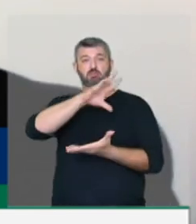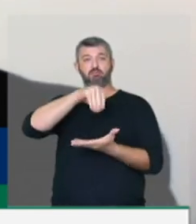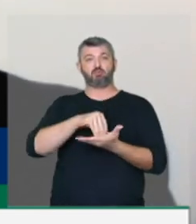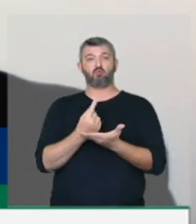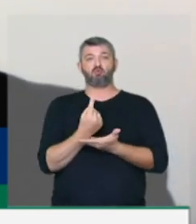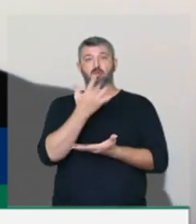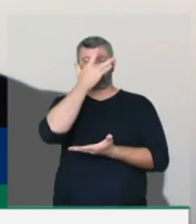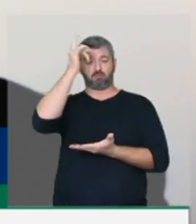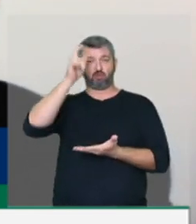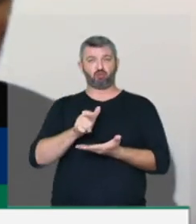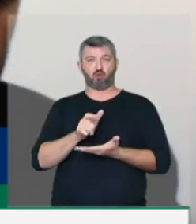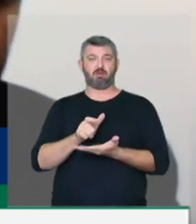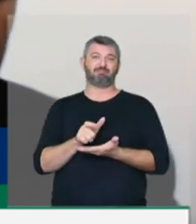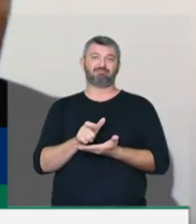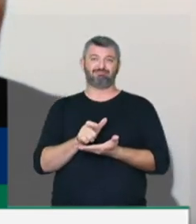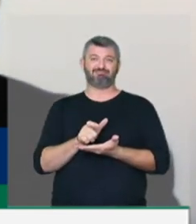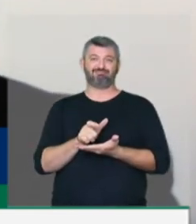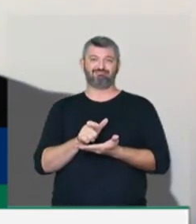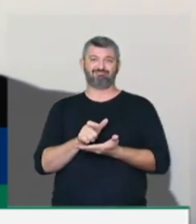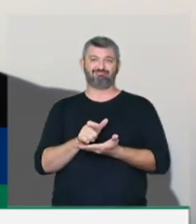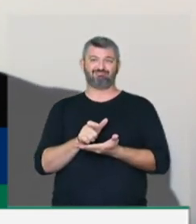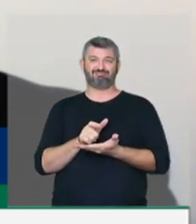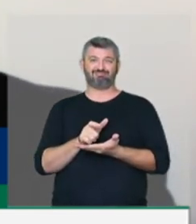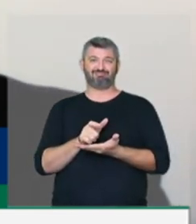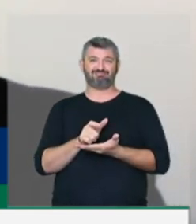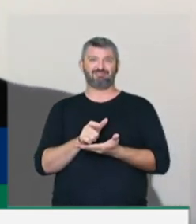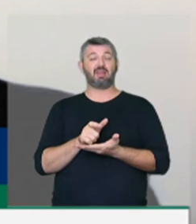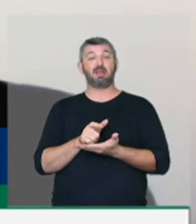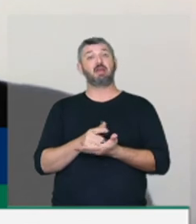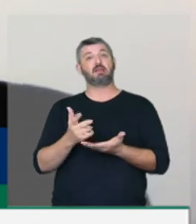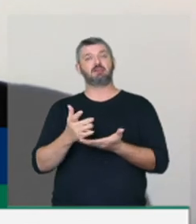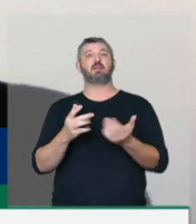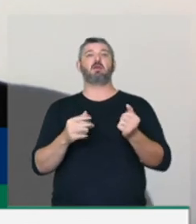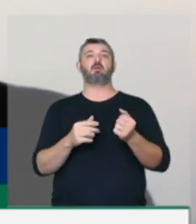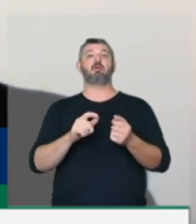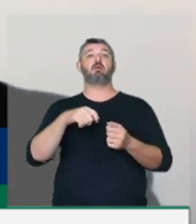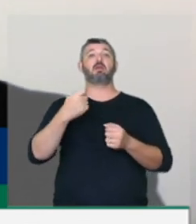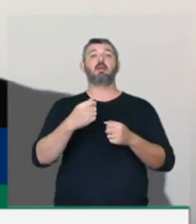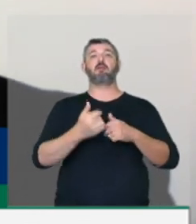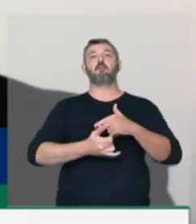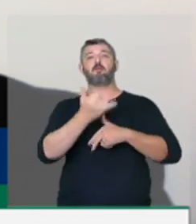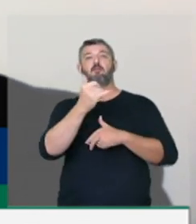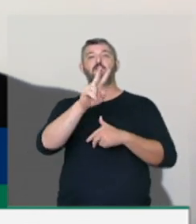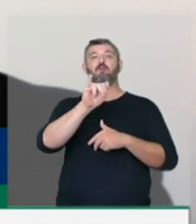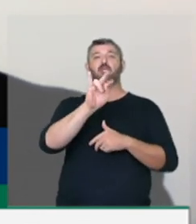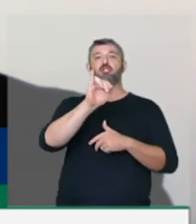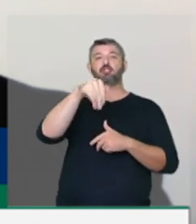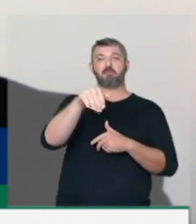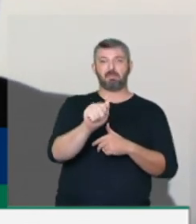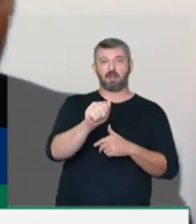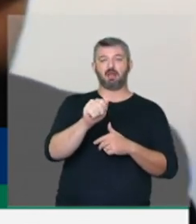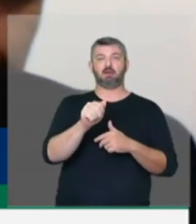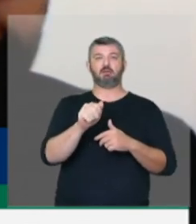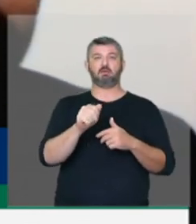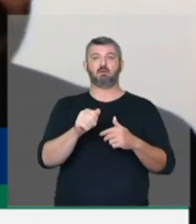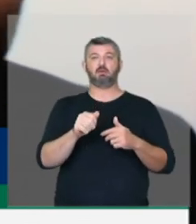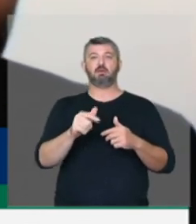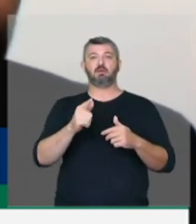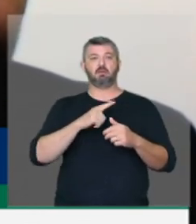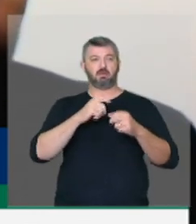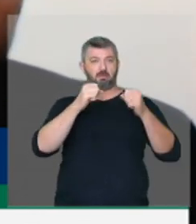pessoa. Dessa forma, temos que as supostas vítimas de qualquer crime detêm poderes